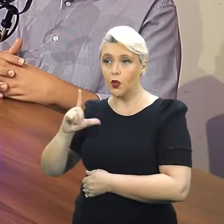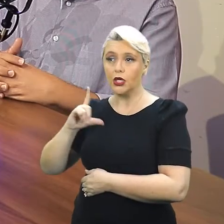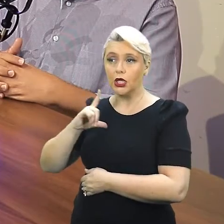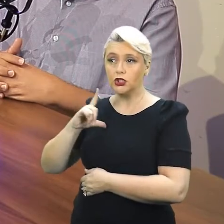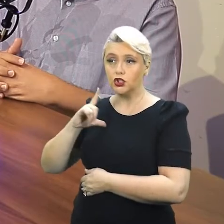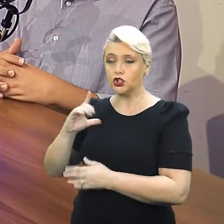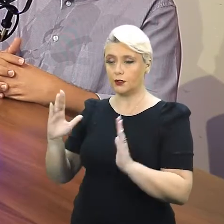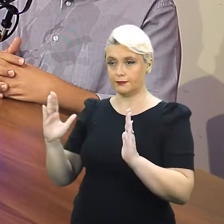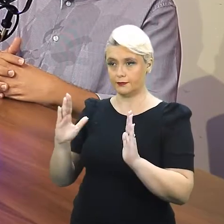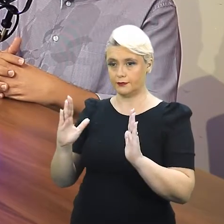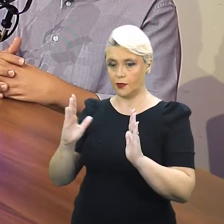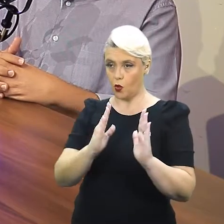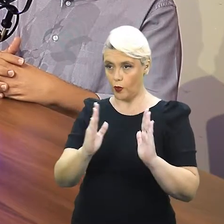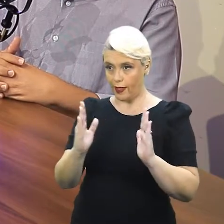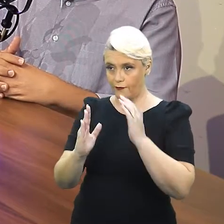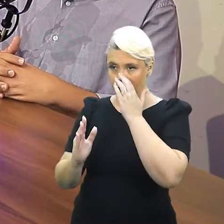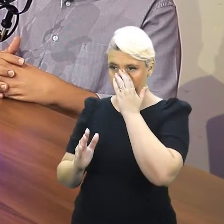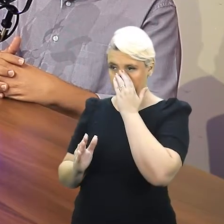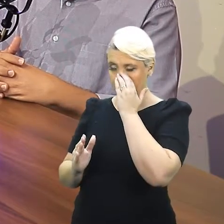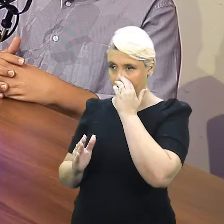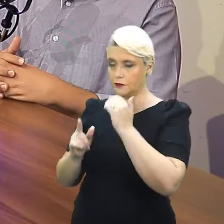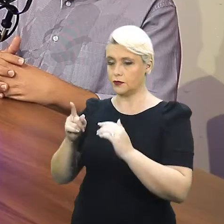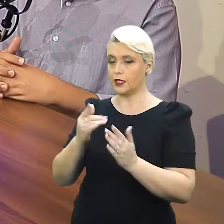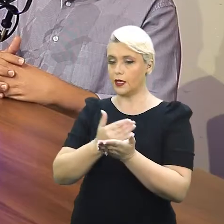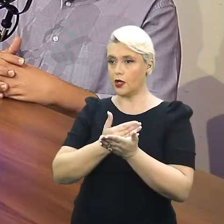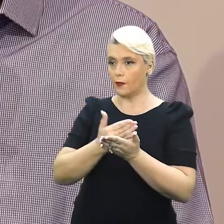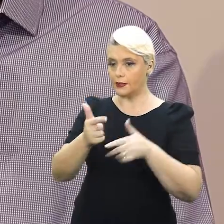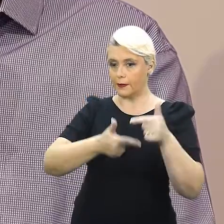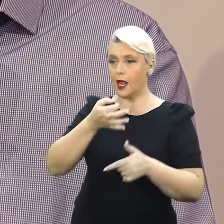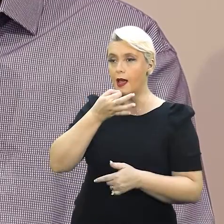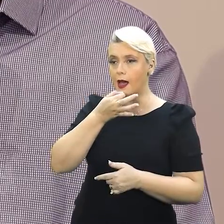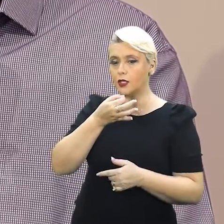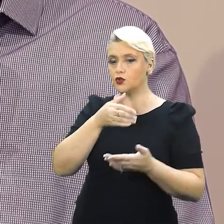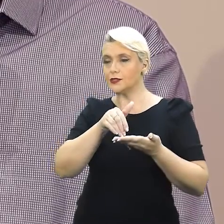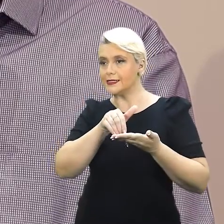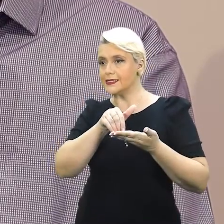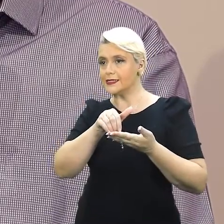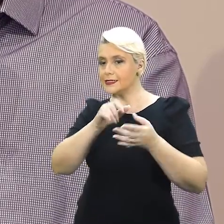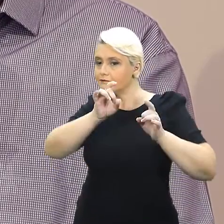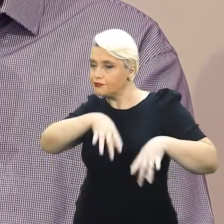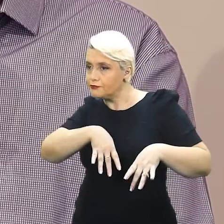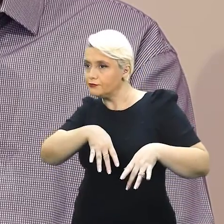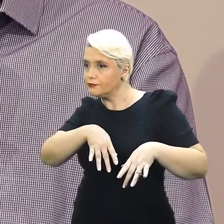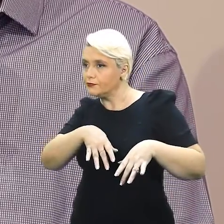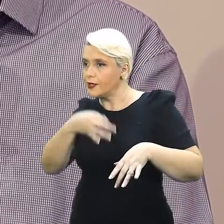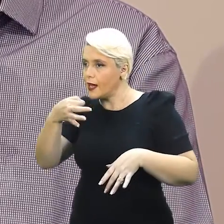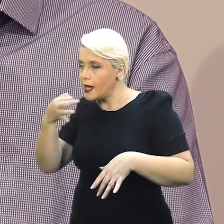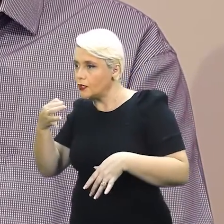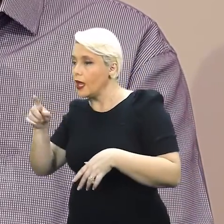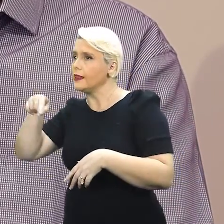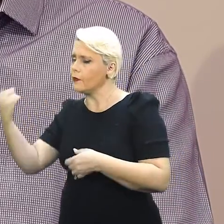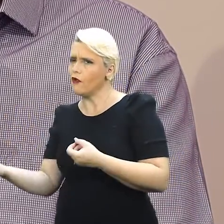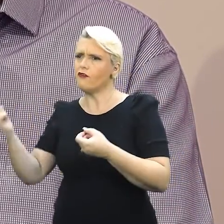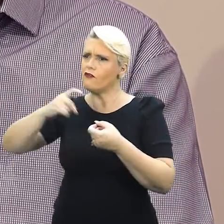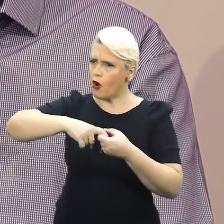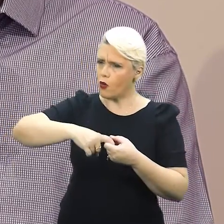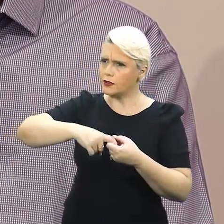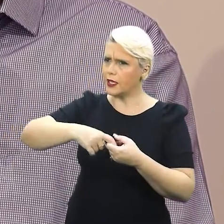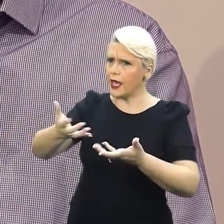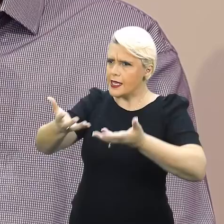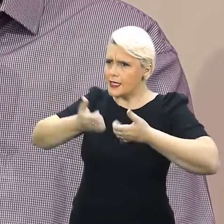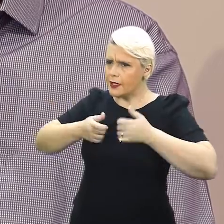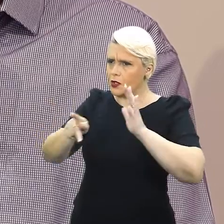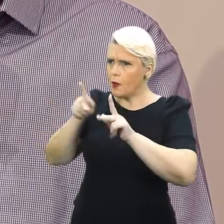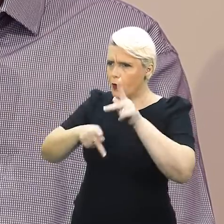um intervalo, né? O senhor sai do rádio aqui e depois o senhor volta e é recebido pelo povo de